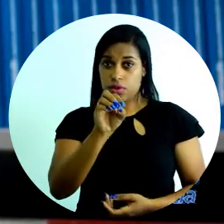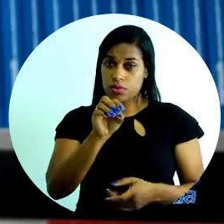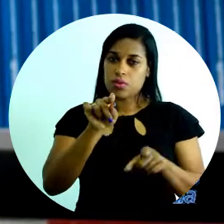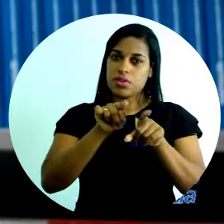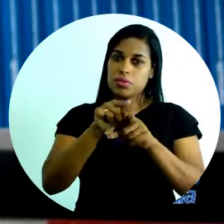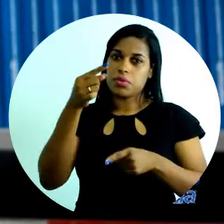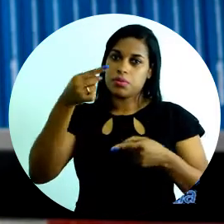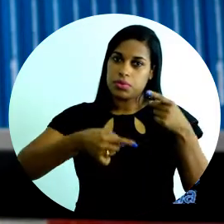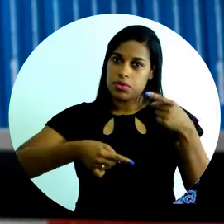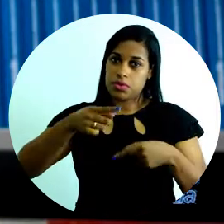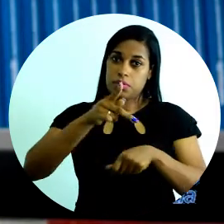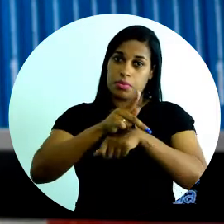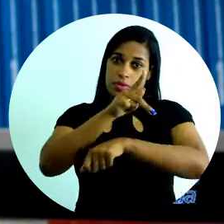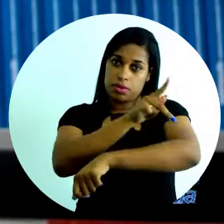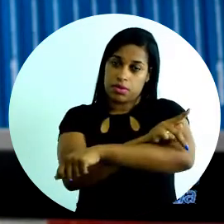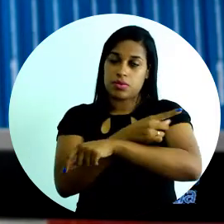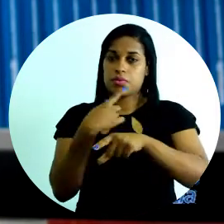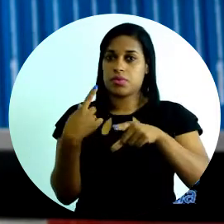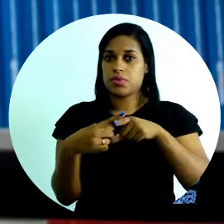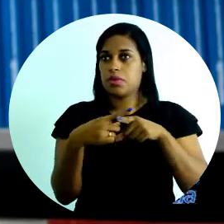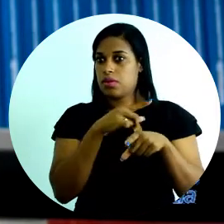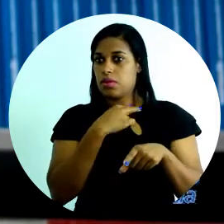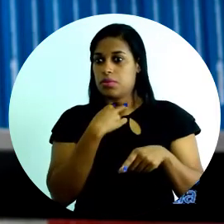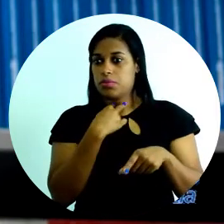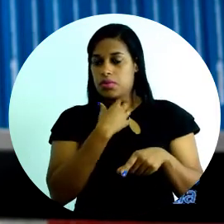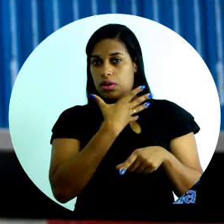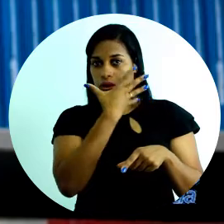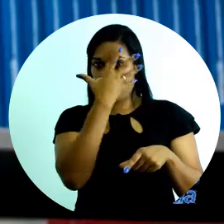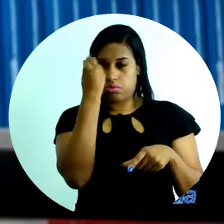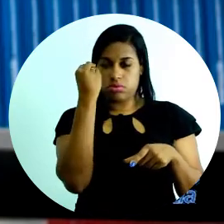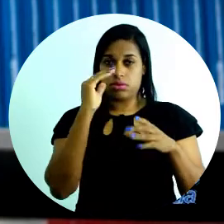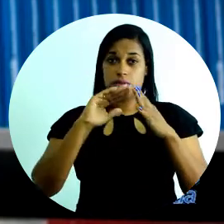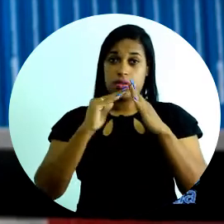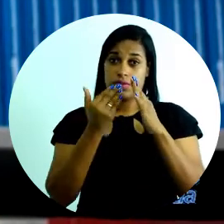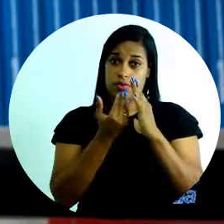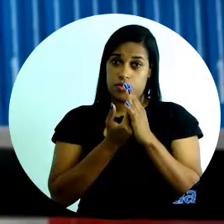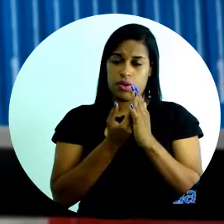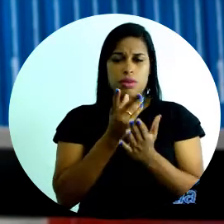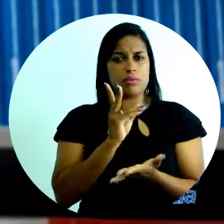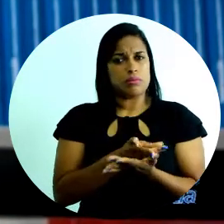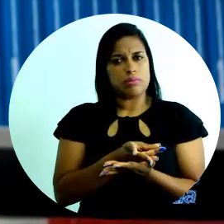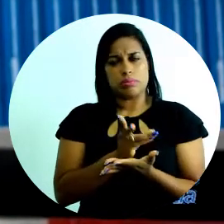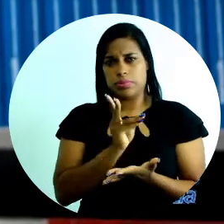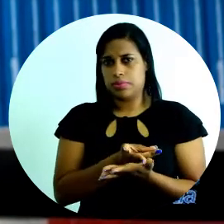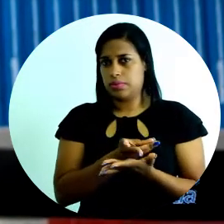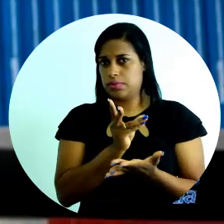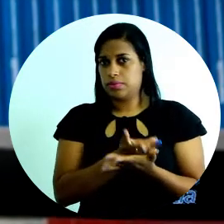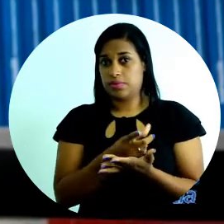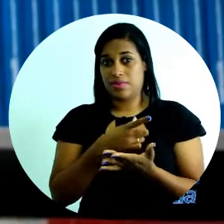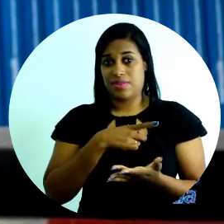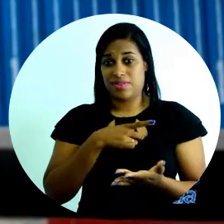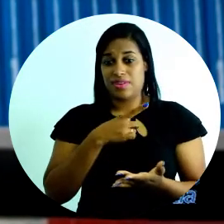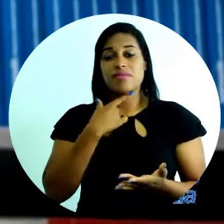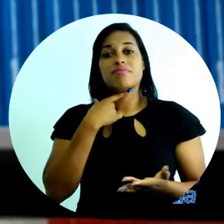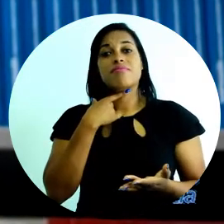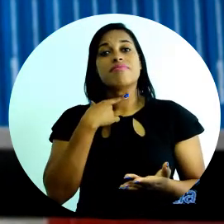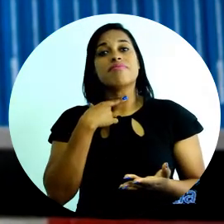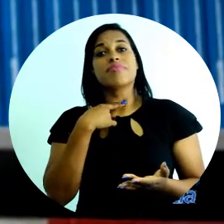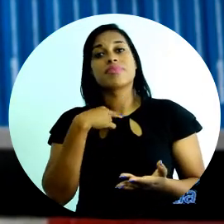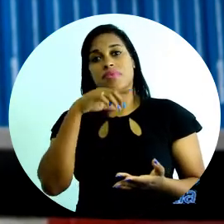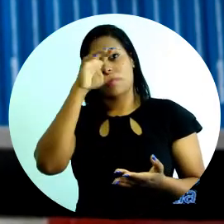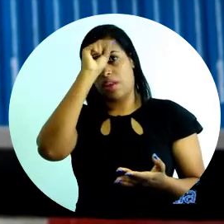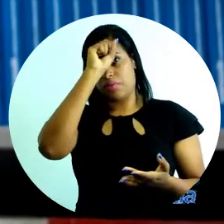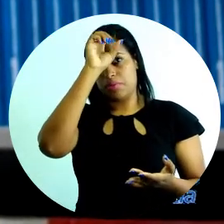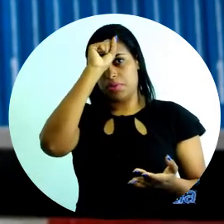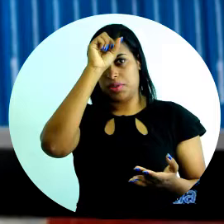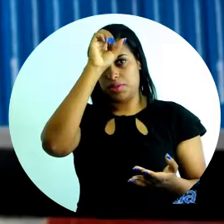por isso que ele é político. E ele é pedagógico porque nós não podemos nos esquecer que a escola ela tem a